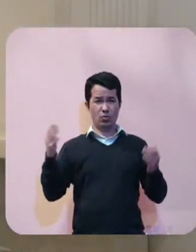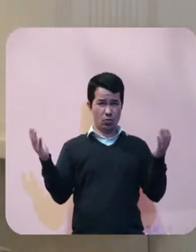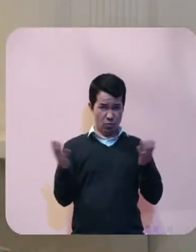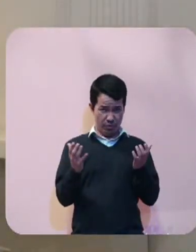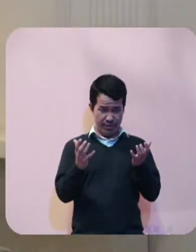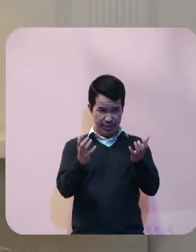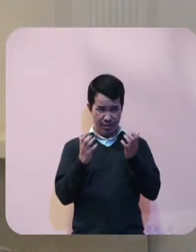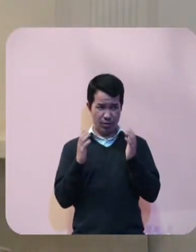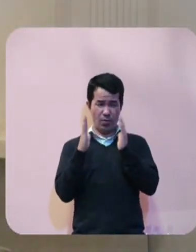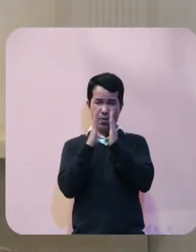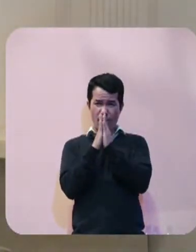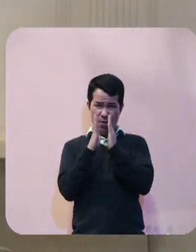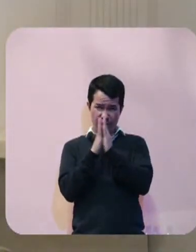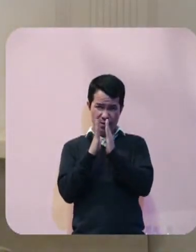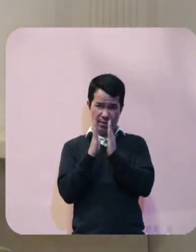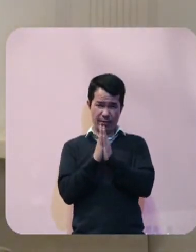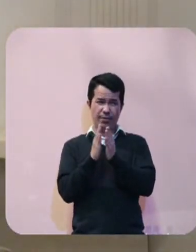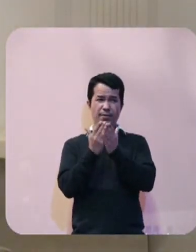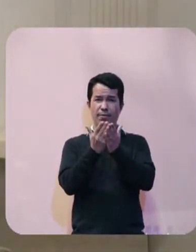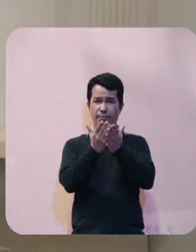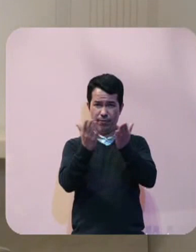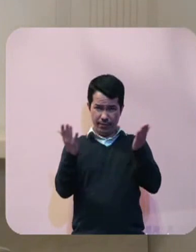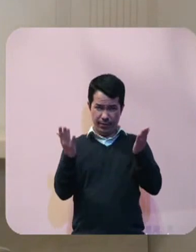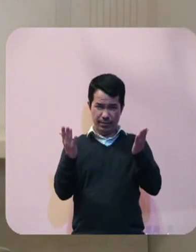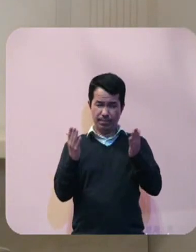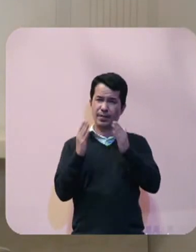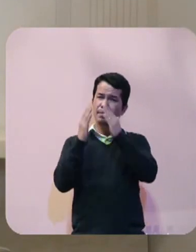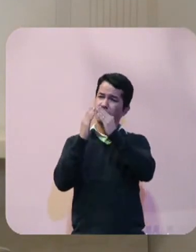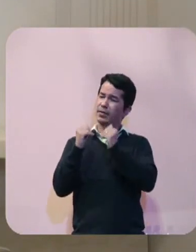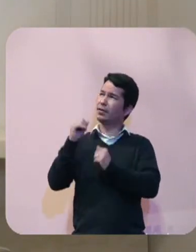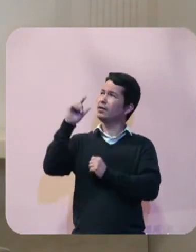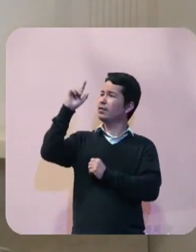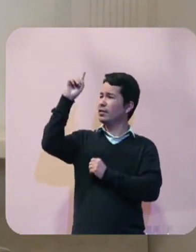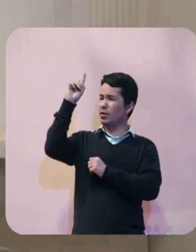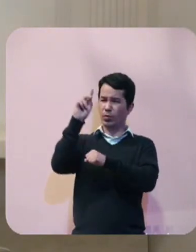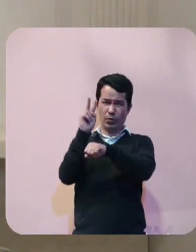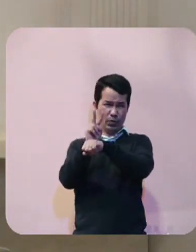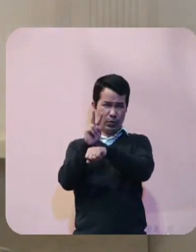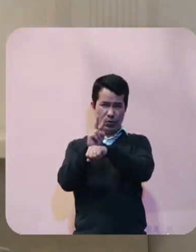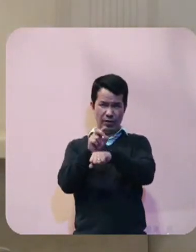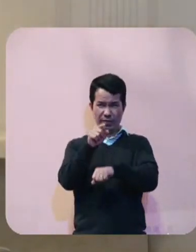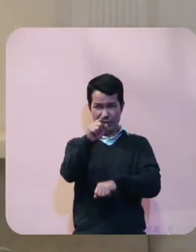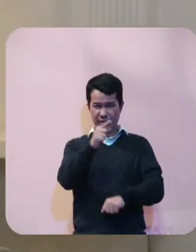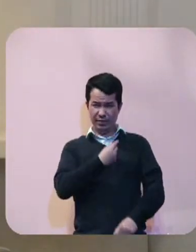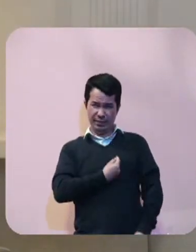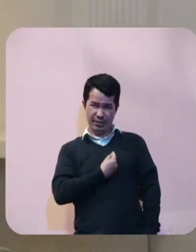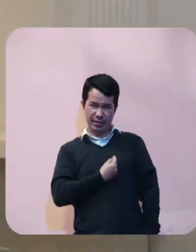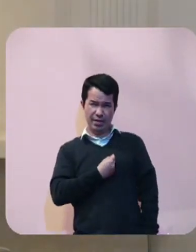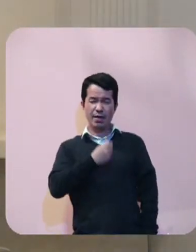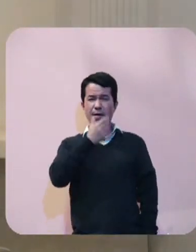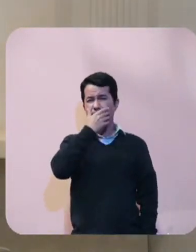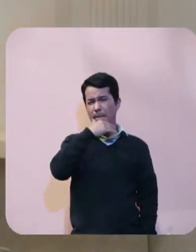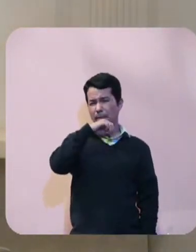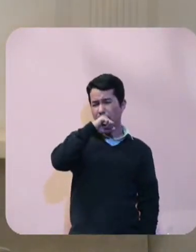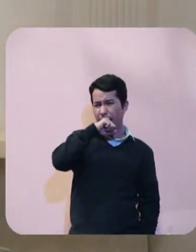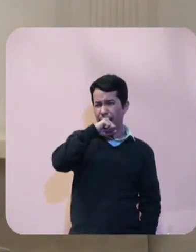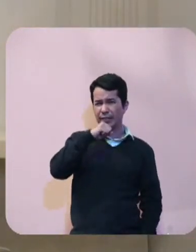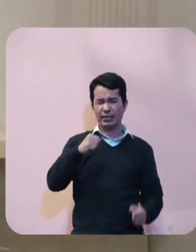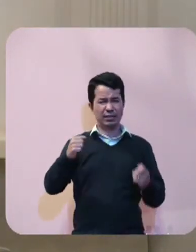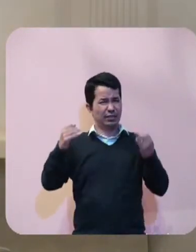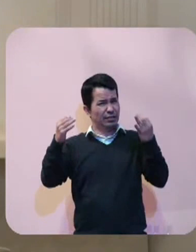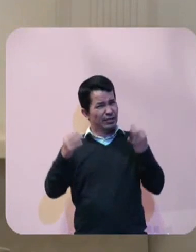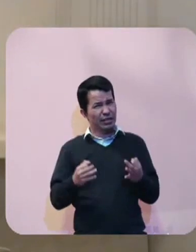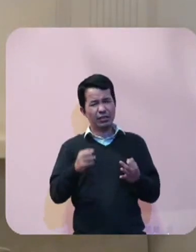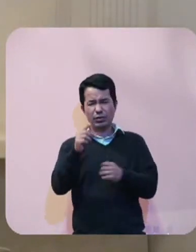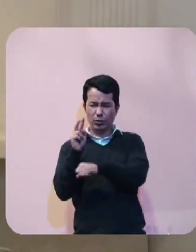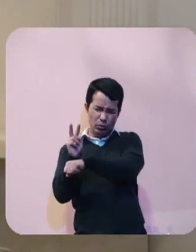você e queria pedir graça de Deus para você ser pai, poder tratar o coração dos